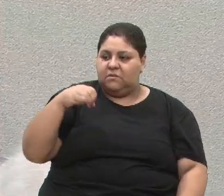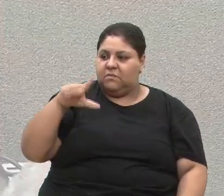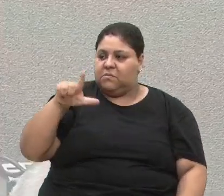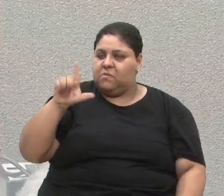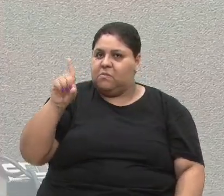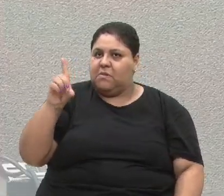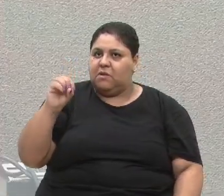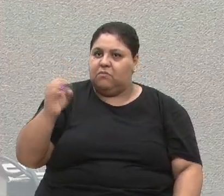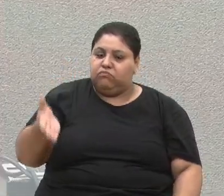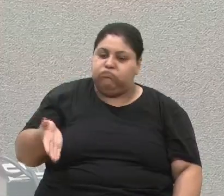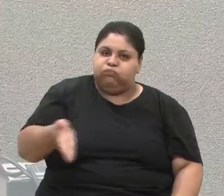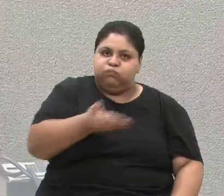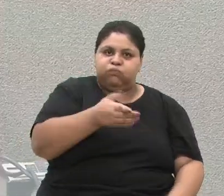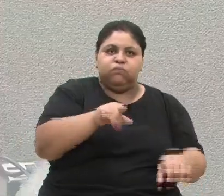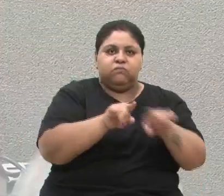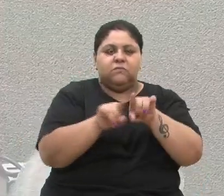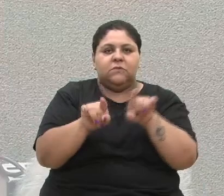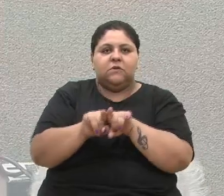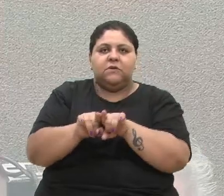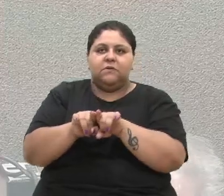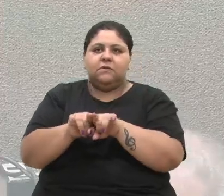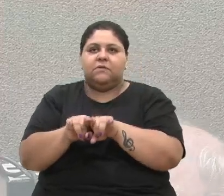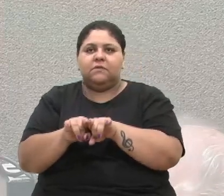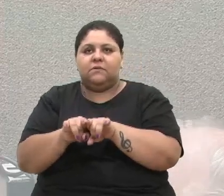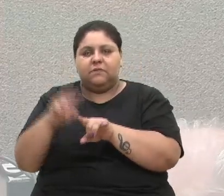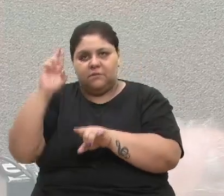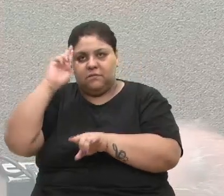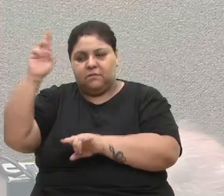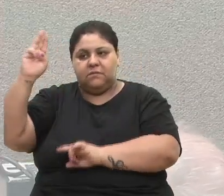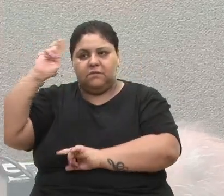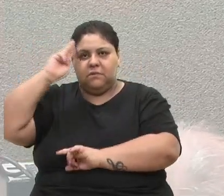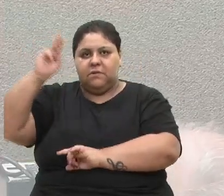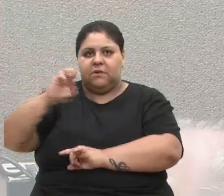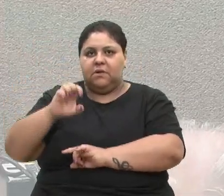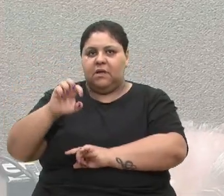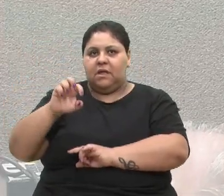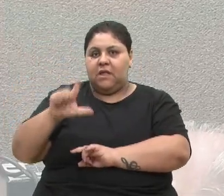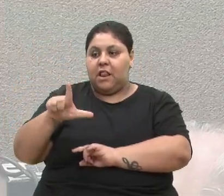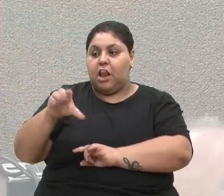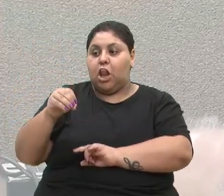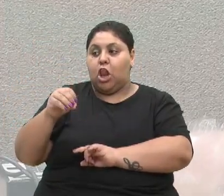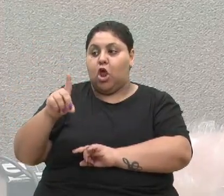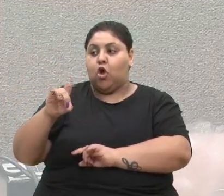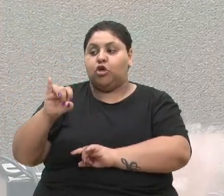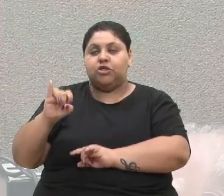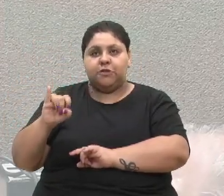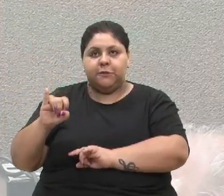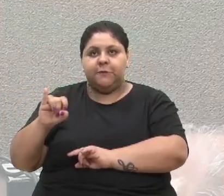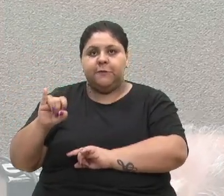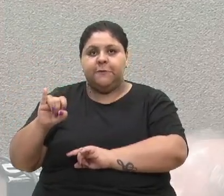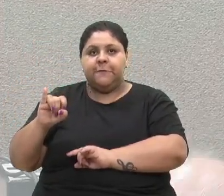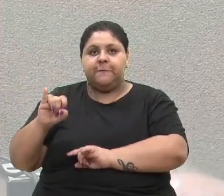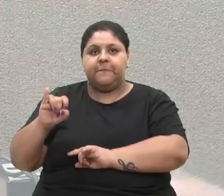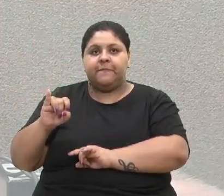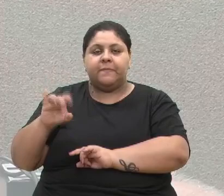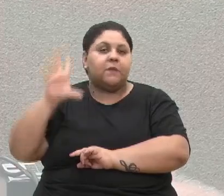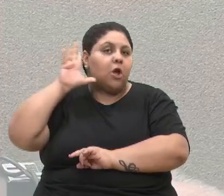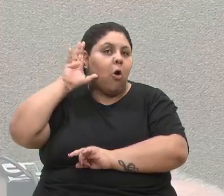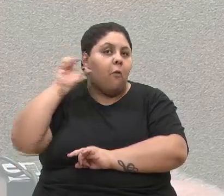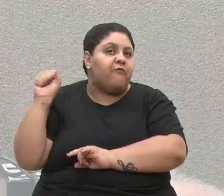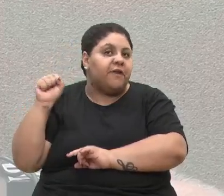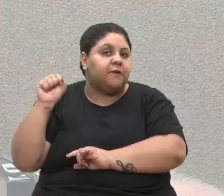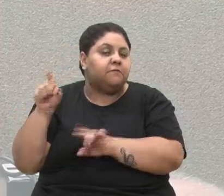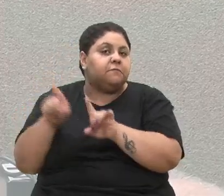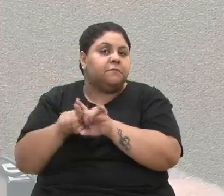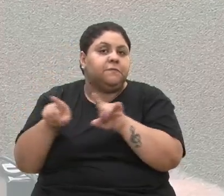Bocha, e também o nosso chefe escoteiro, Elodi Araújo. Para E declarar o voto. ouvindo